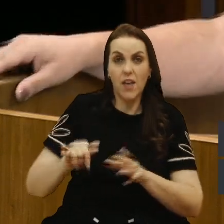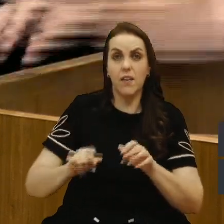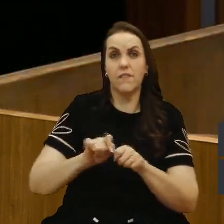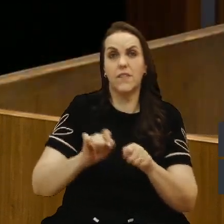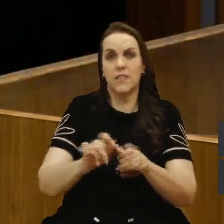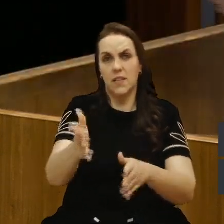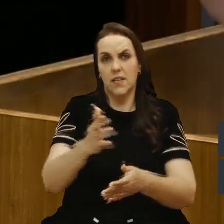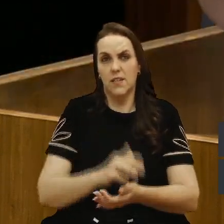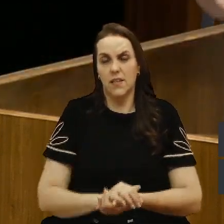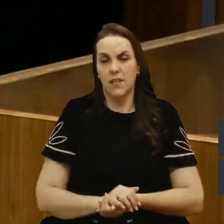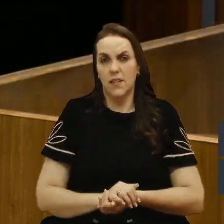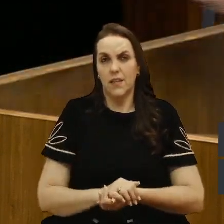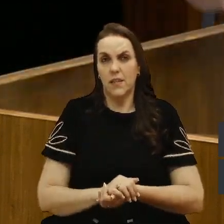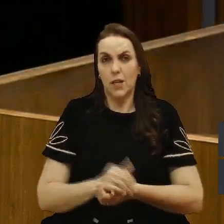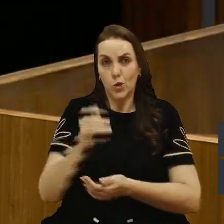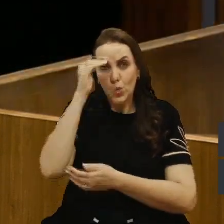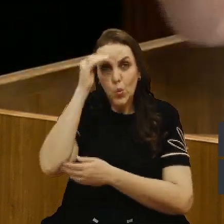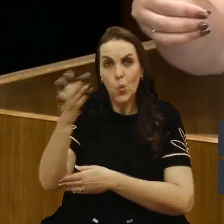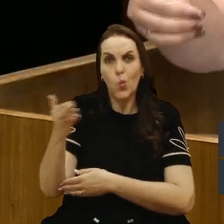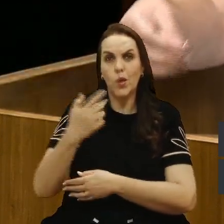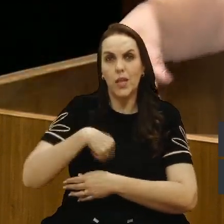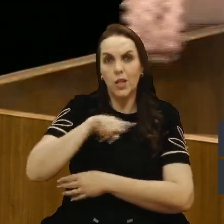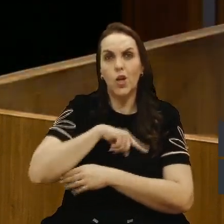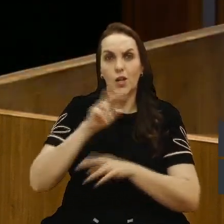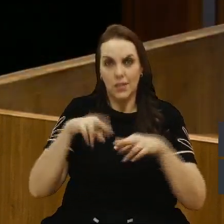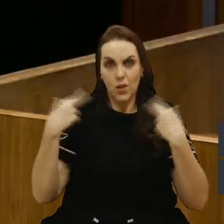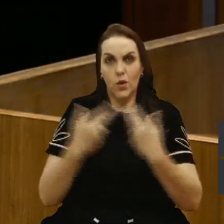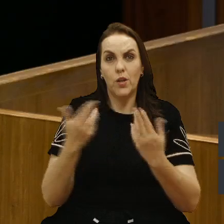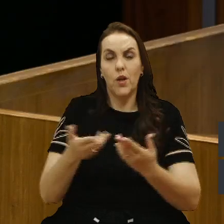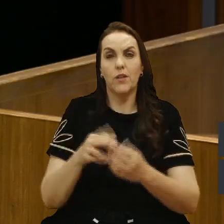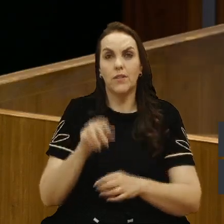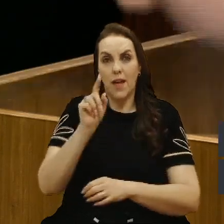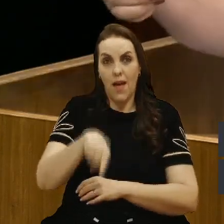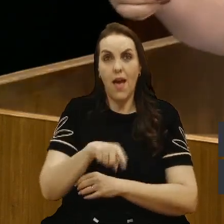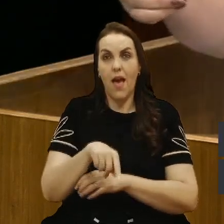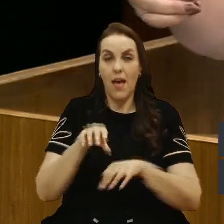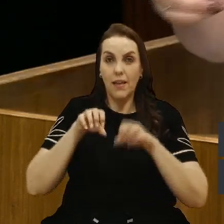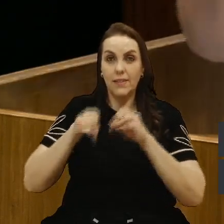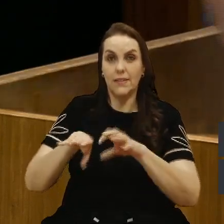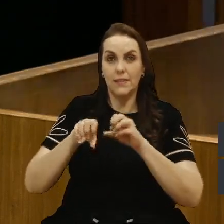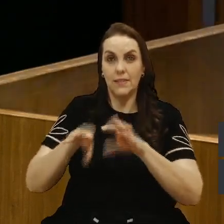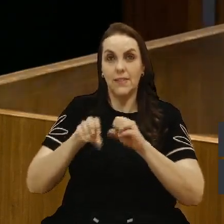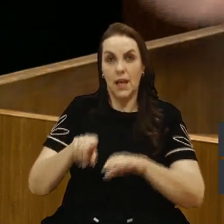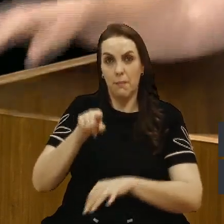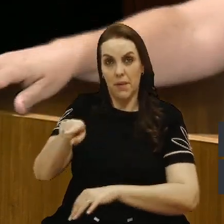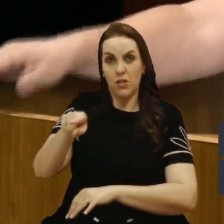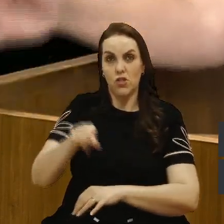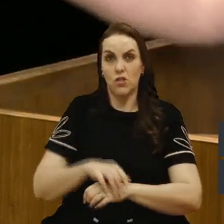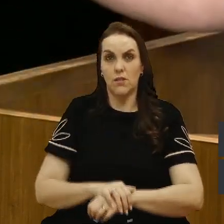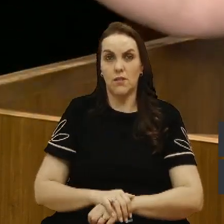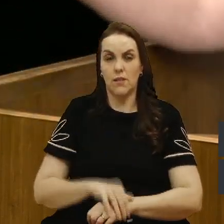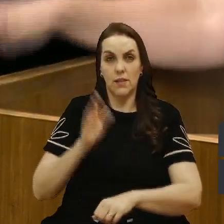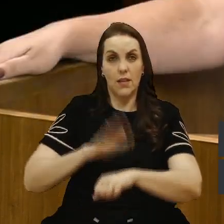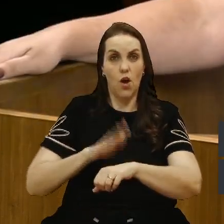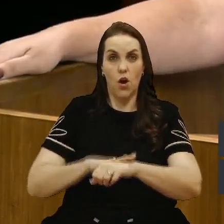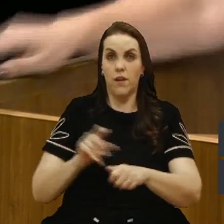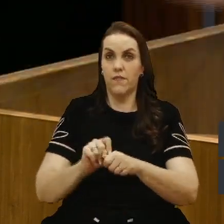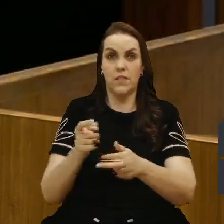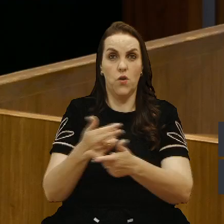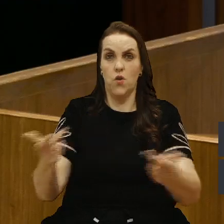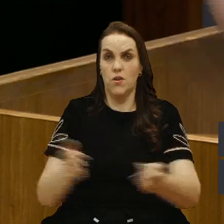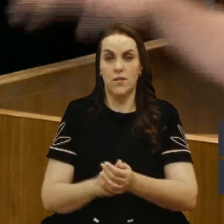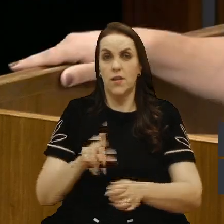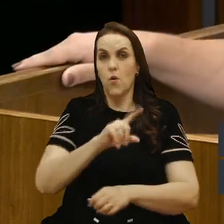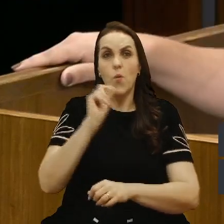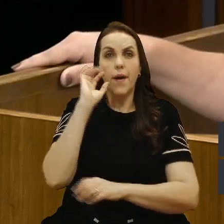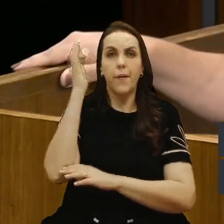bom. Escuta, as nossas sessões são ensinamentos na hora de fazer. Mas o que acontece?